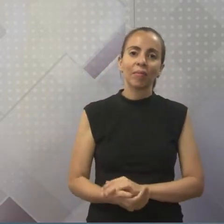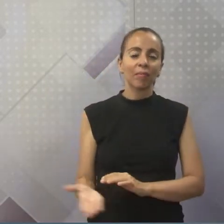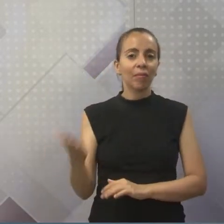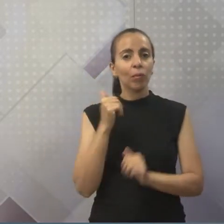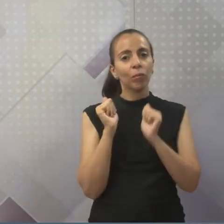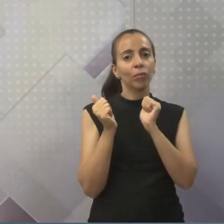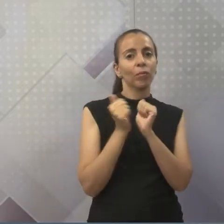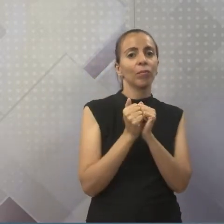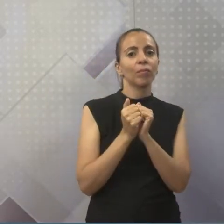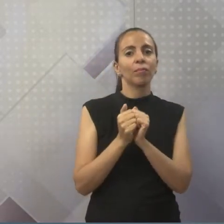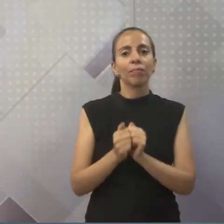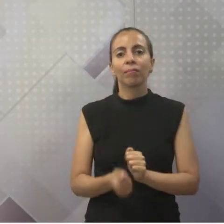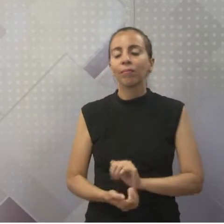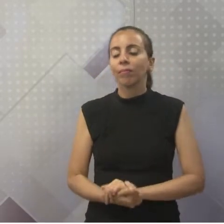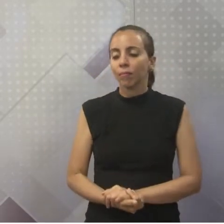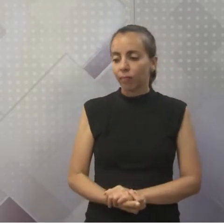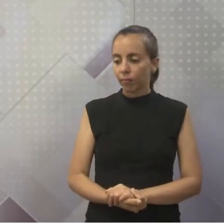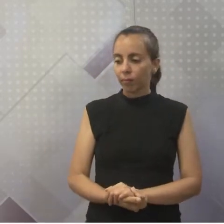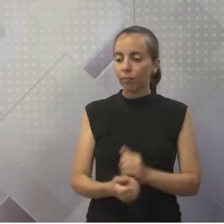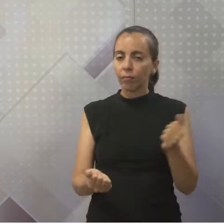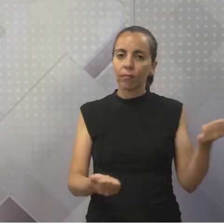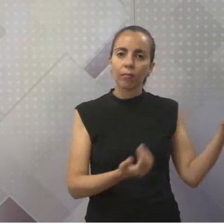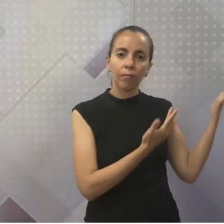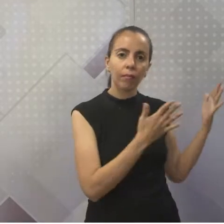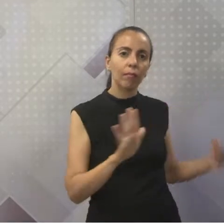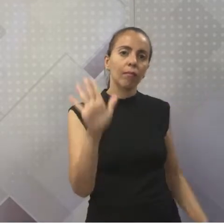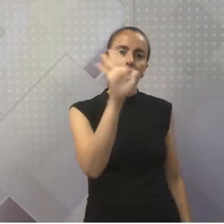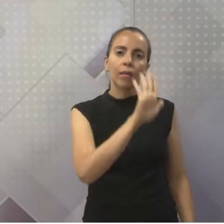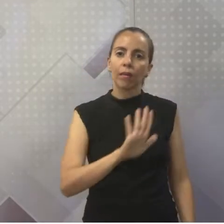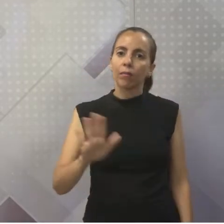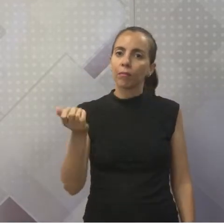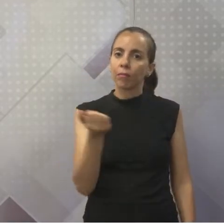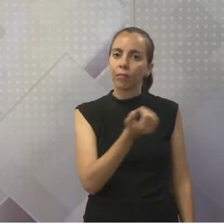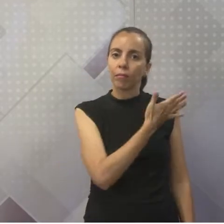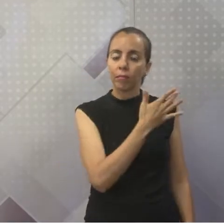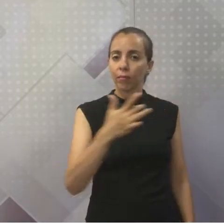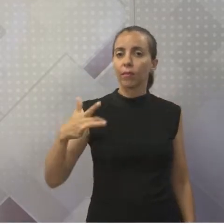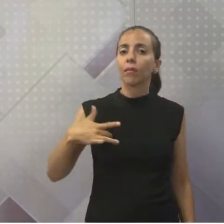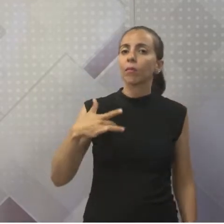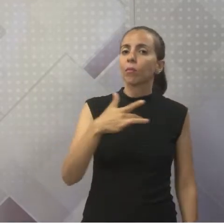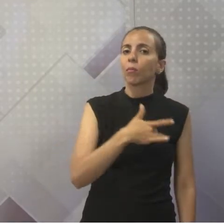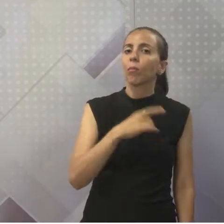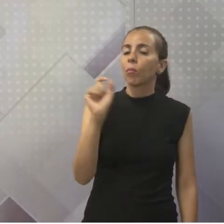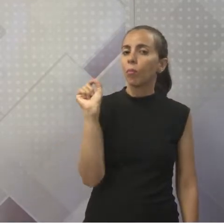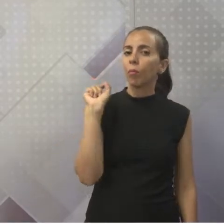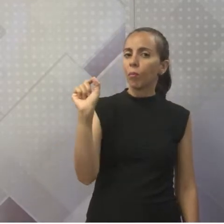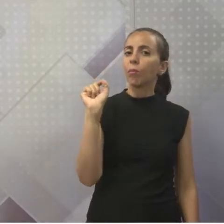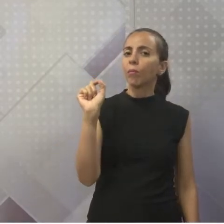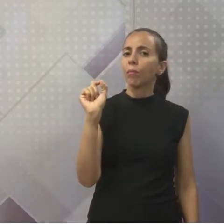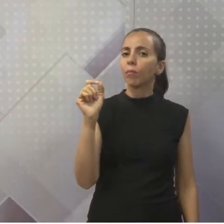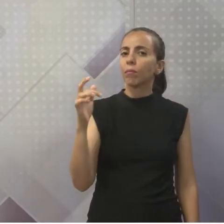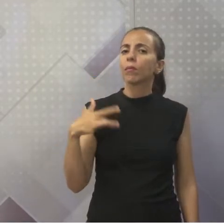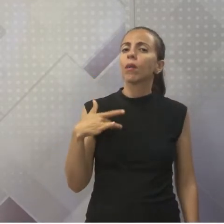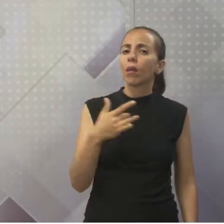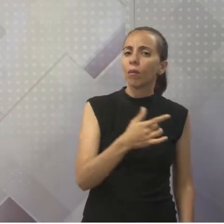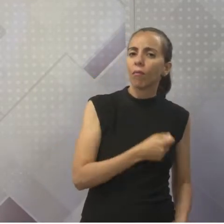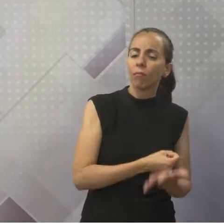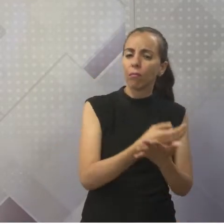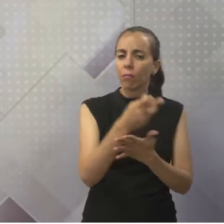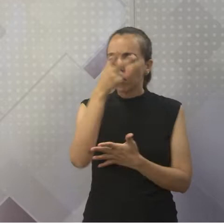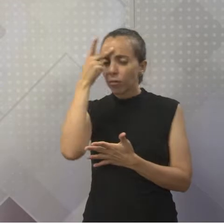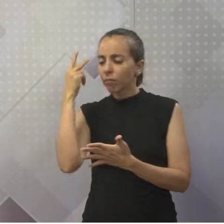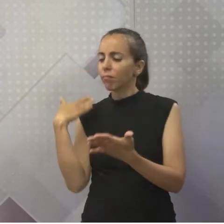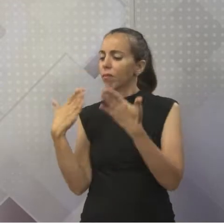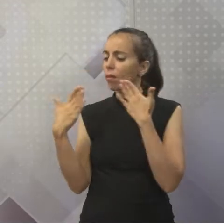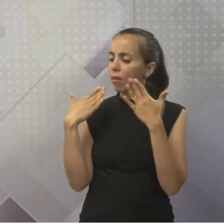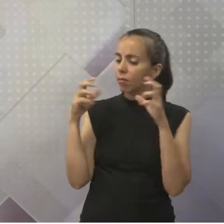comigo aqui, por favor. Olha a nossa imagem, né? Saúde. Né? A gente fala sempre em saúde,